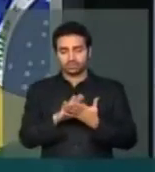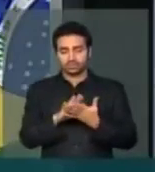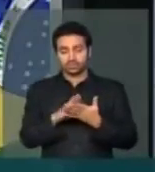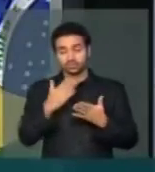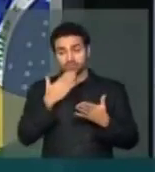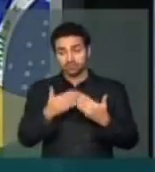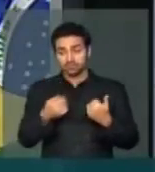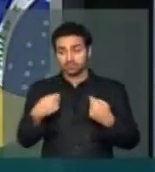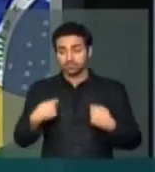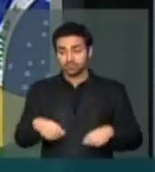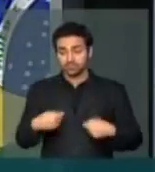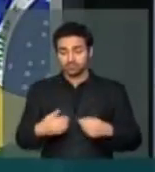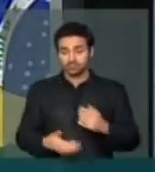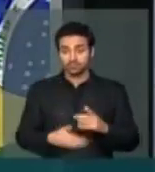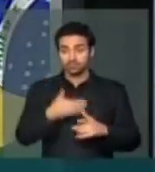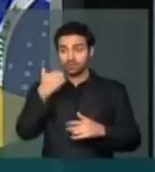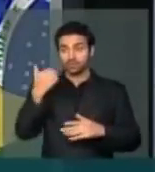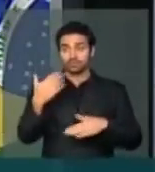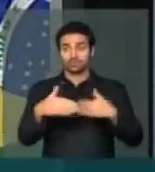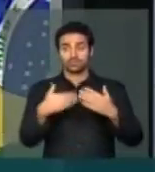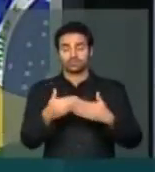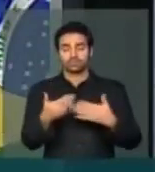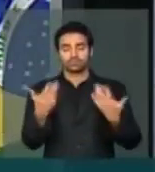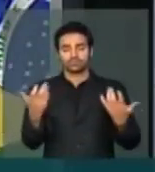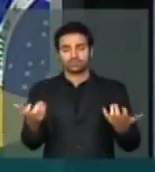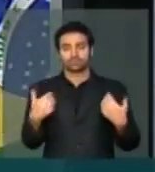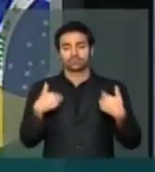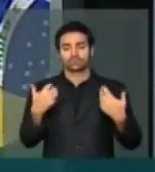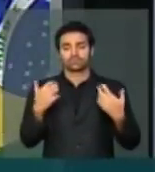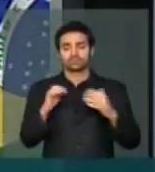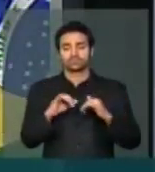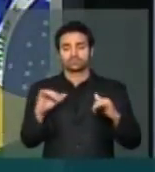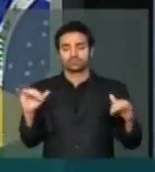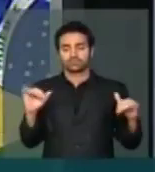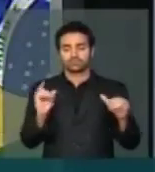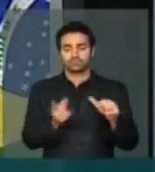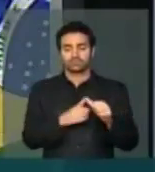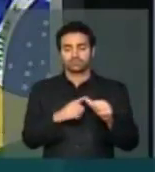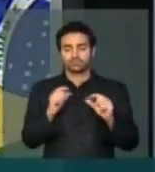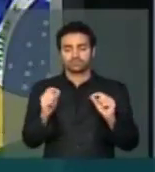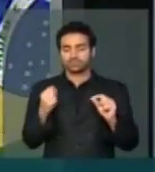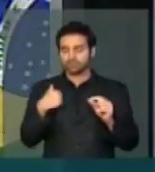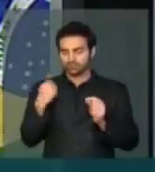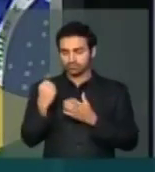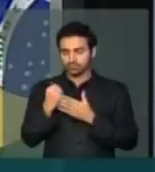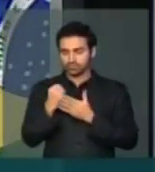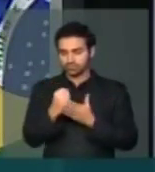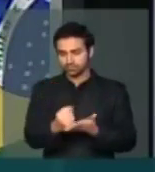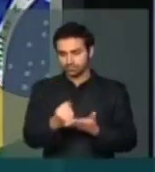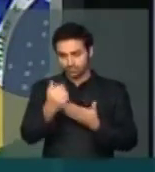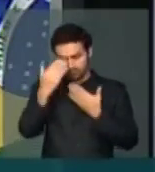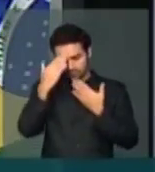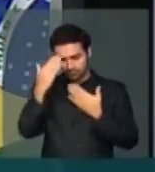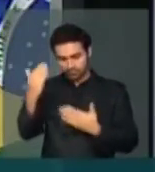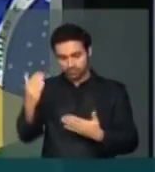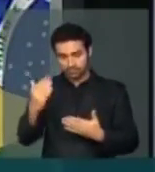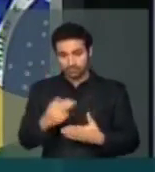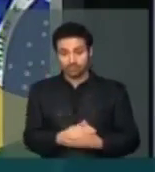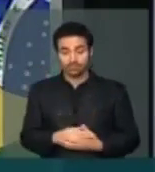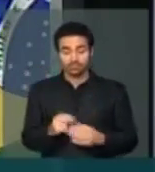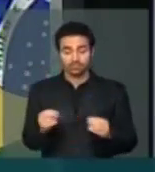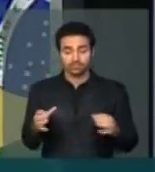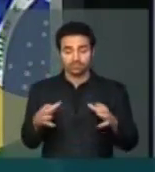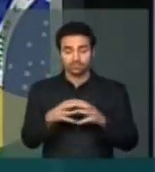pedindo melhorias. E eu quero transmitir aqui, em primeiro lugar, a solidariedade e o agradecimento